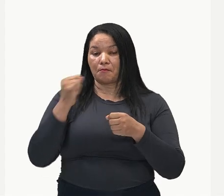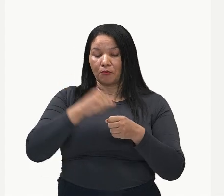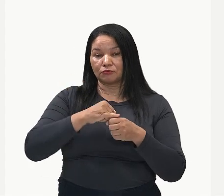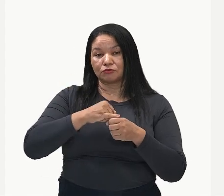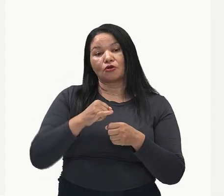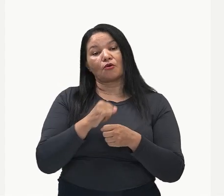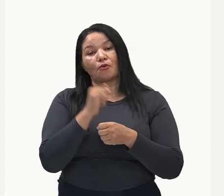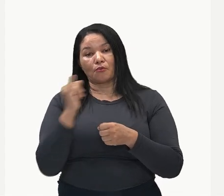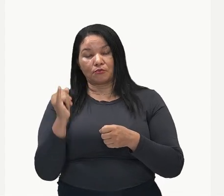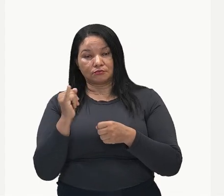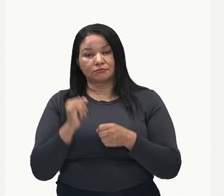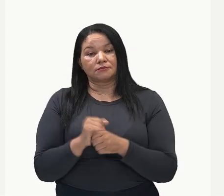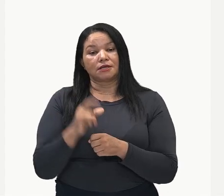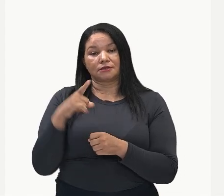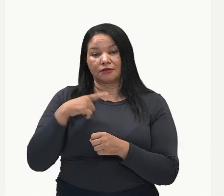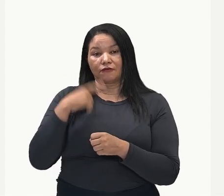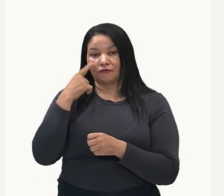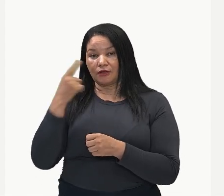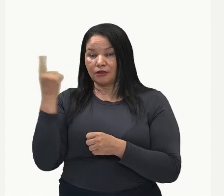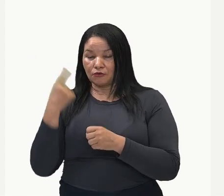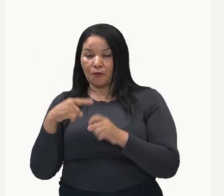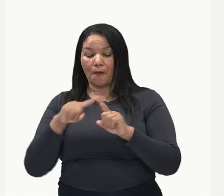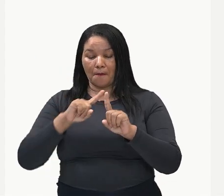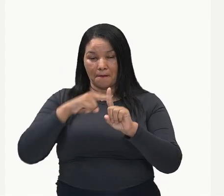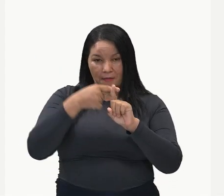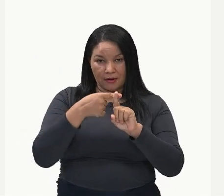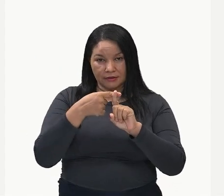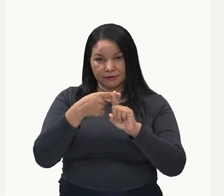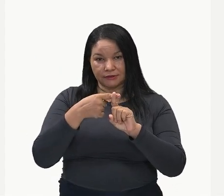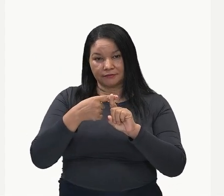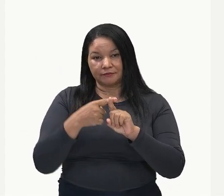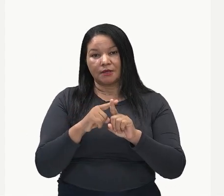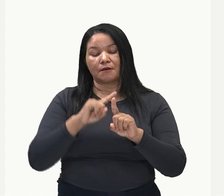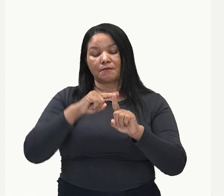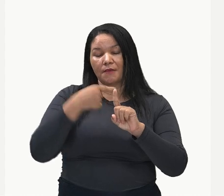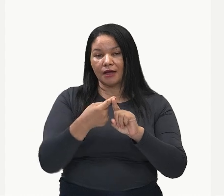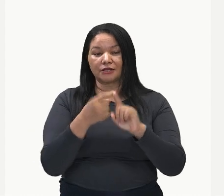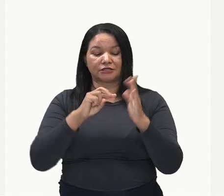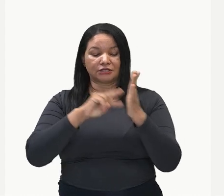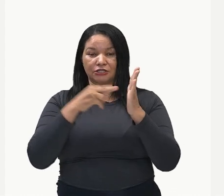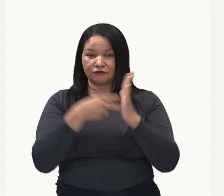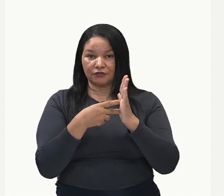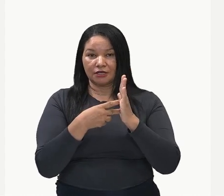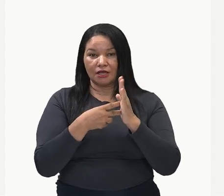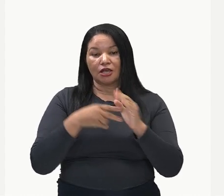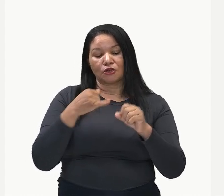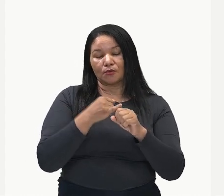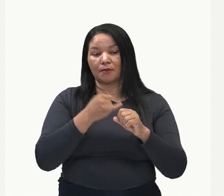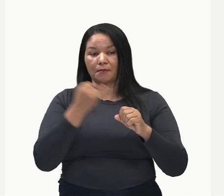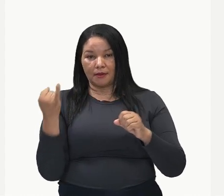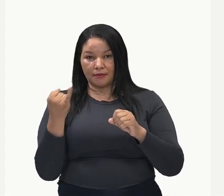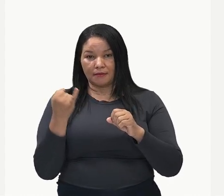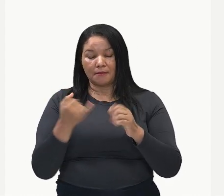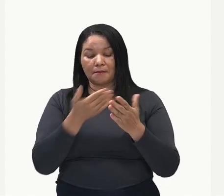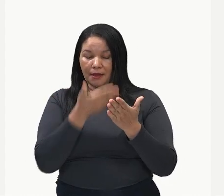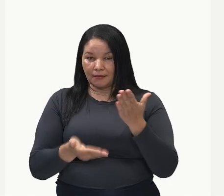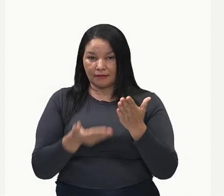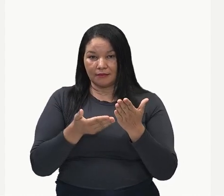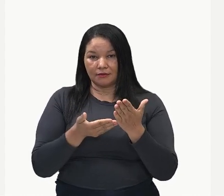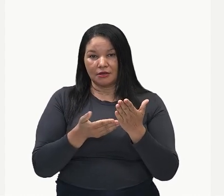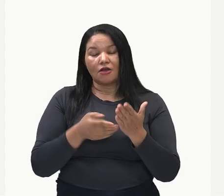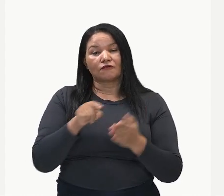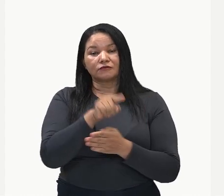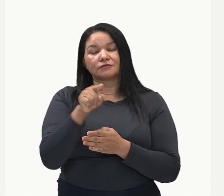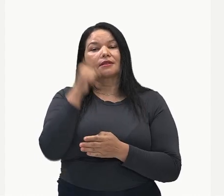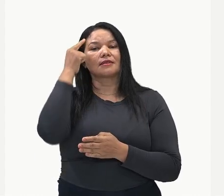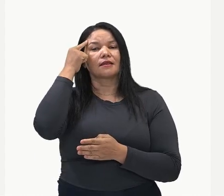por isso que tem esse maisinho aqui. E esse mais significa que ele perdeu um elétron. Você deve lembrar que os